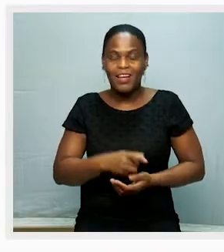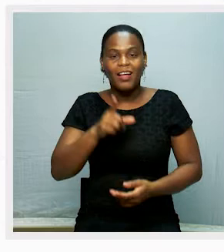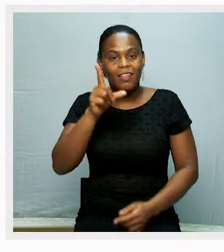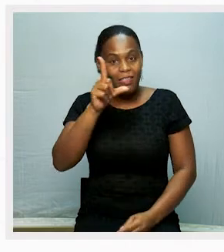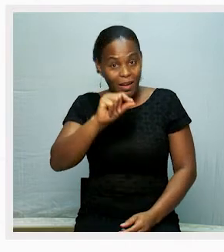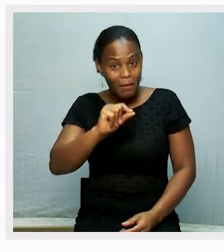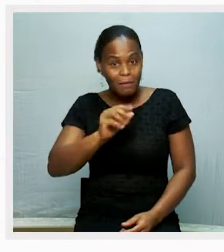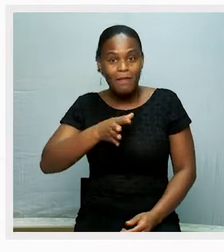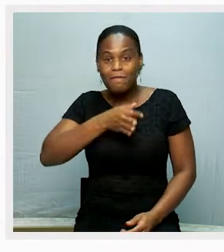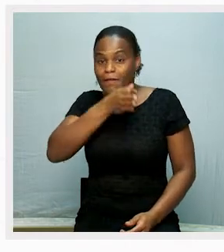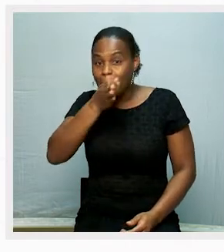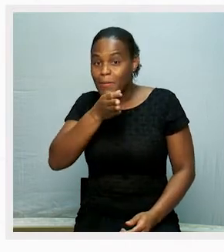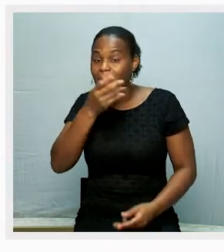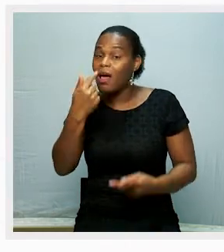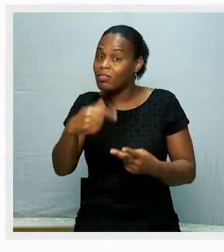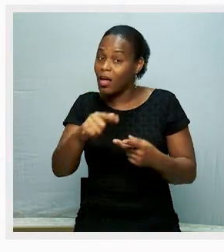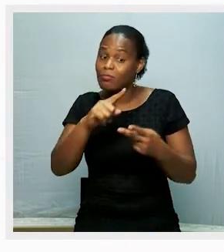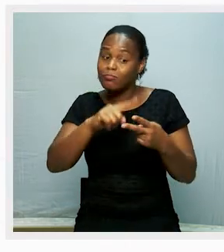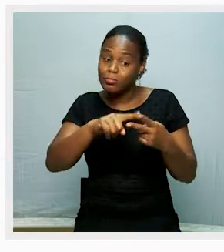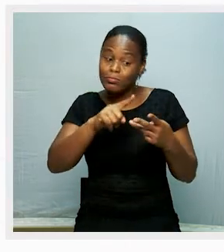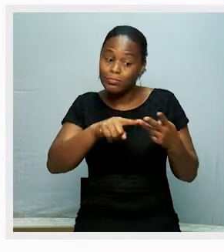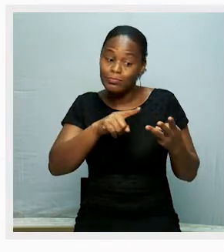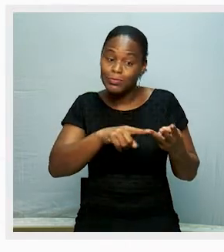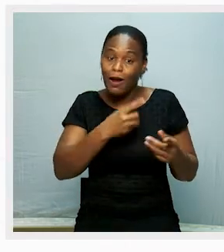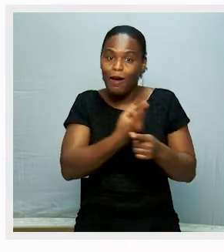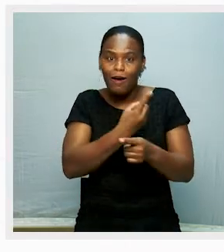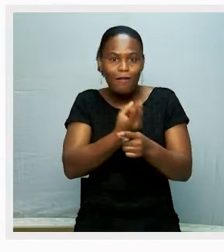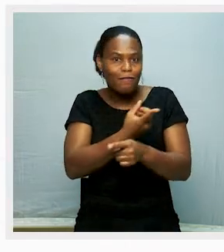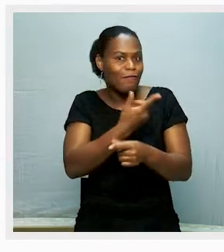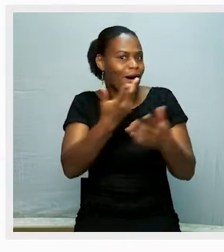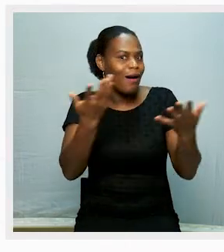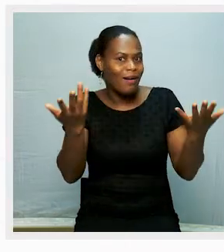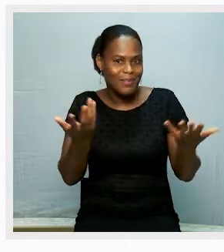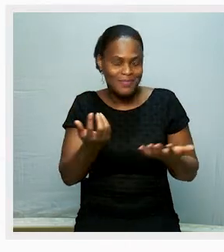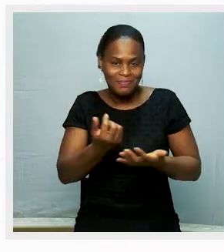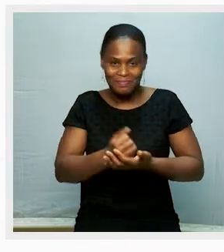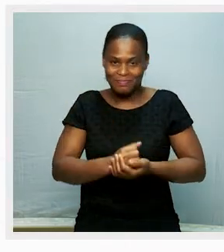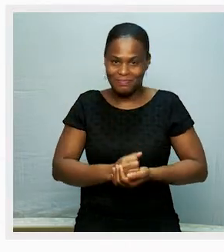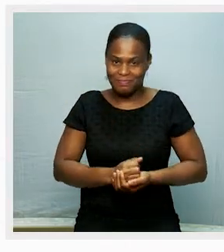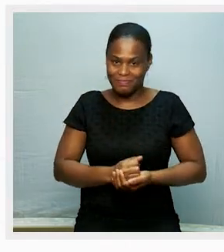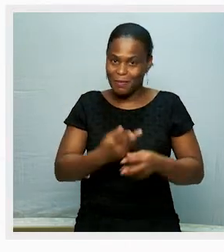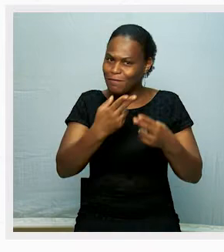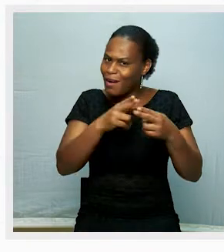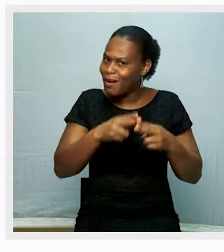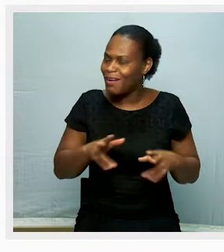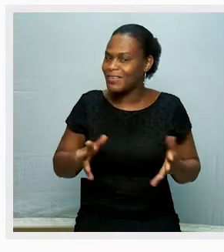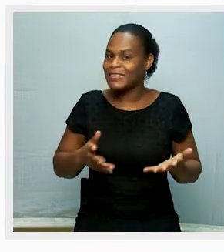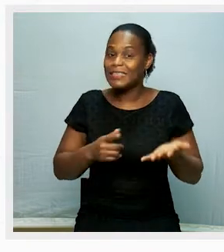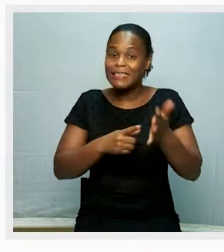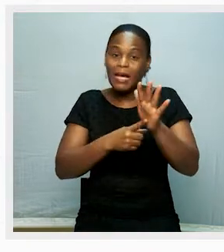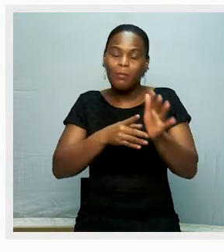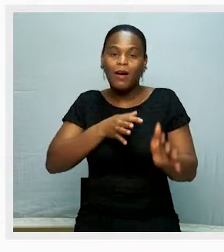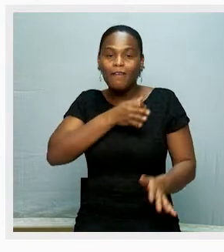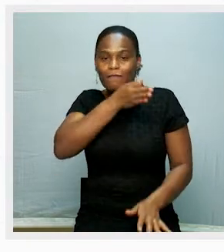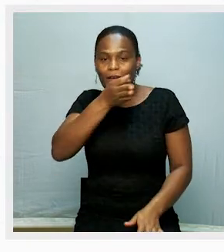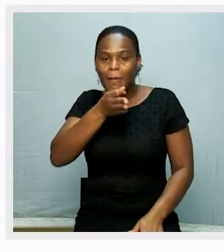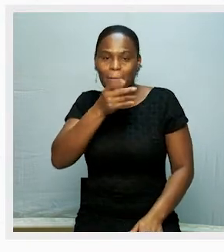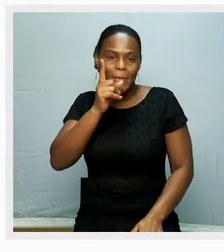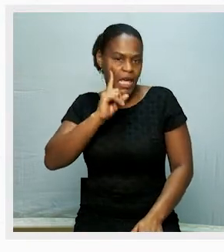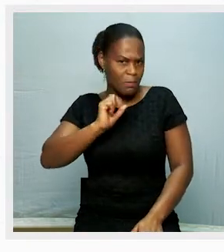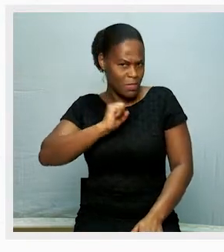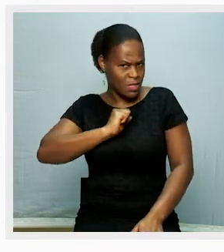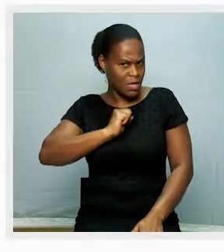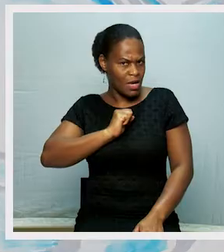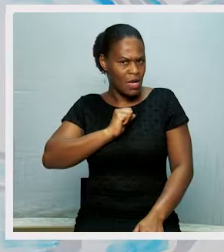E ela é composta por vários membros. Por exemplo, a minha família é uma